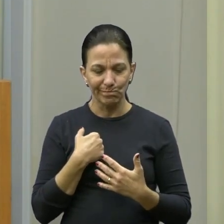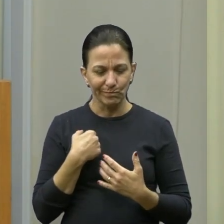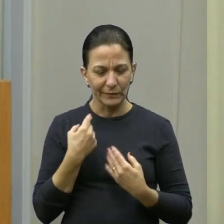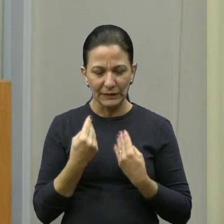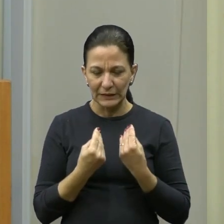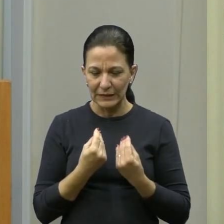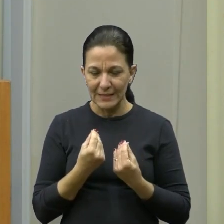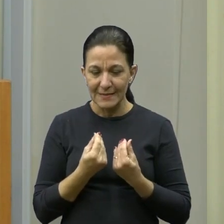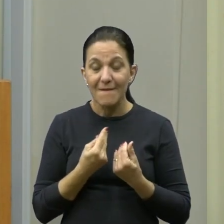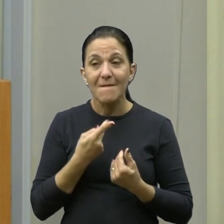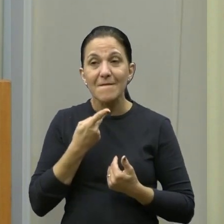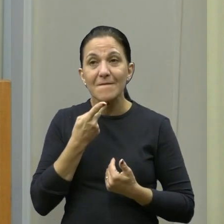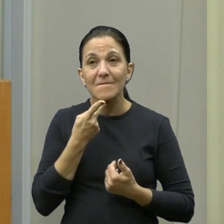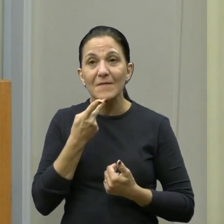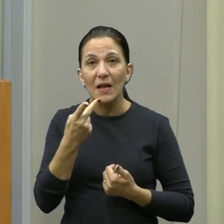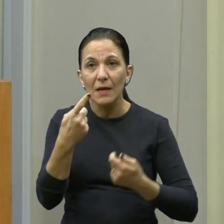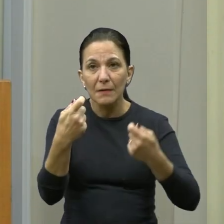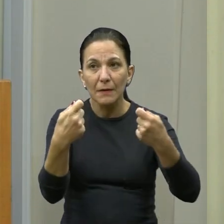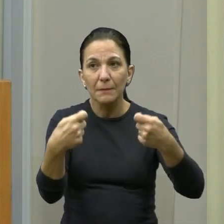de mencionar